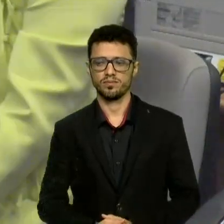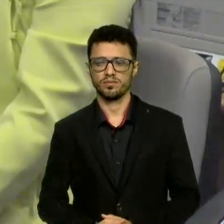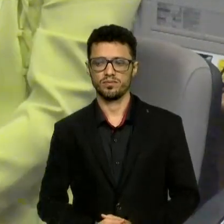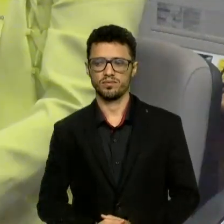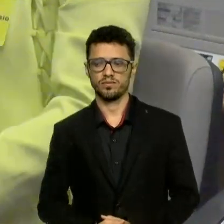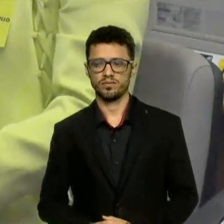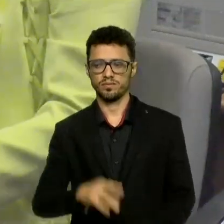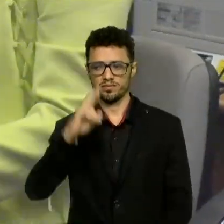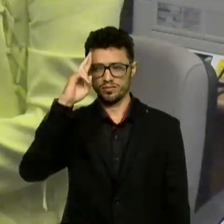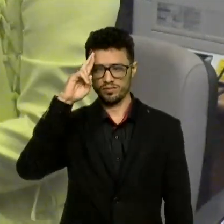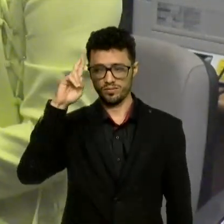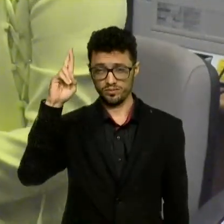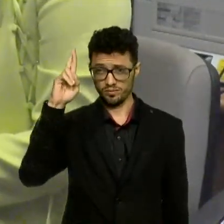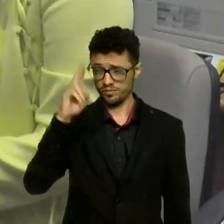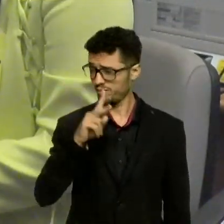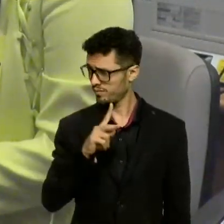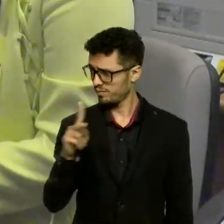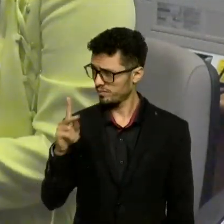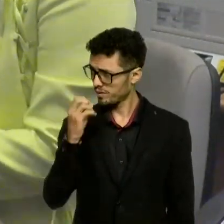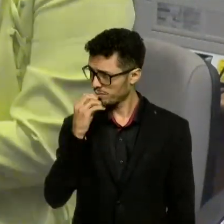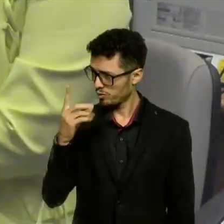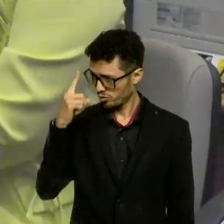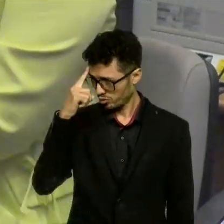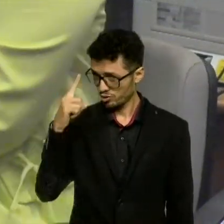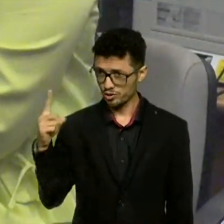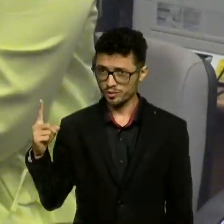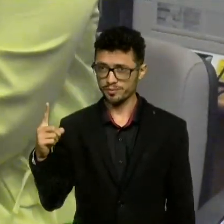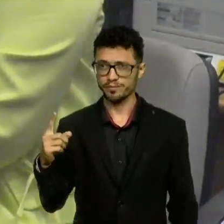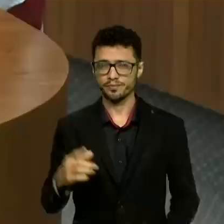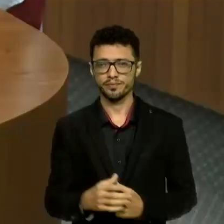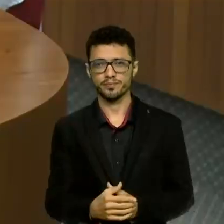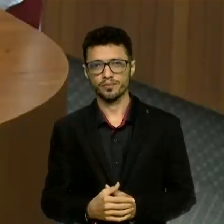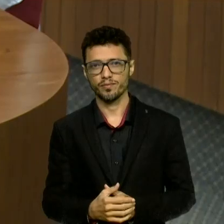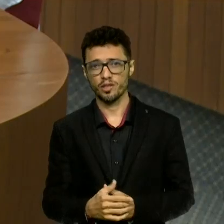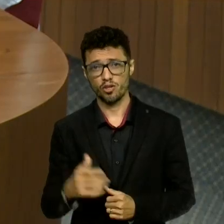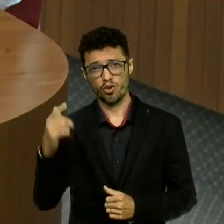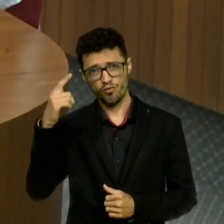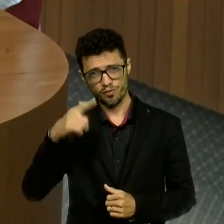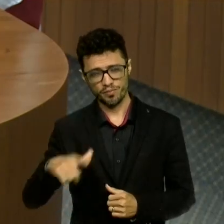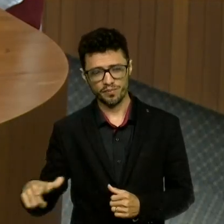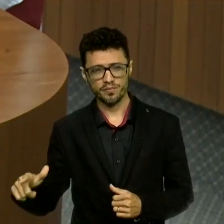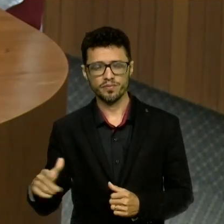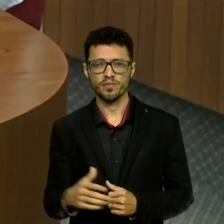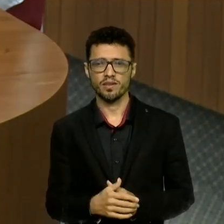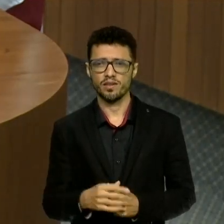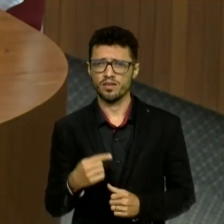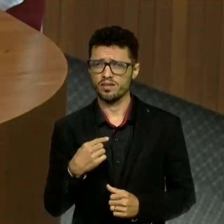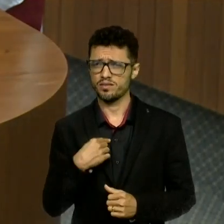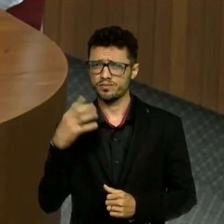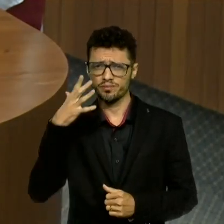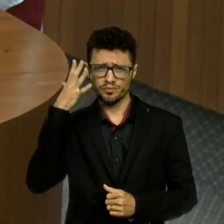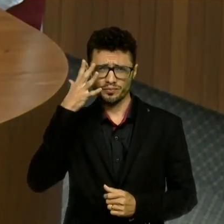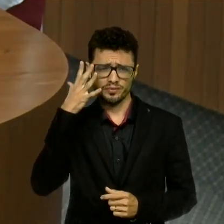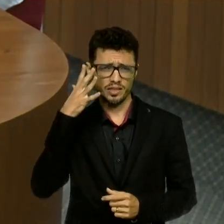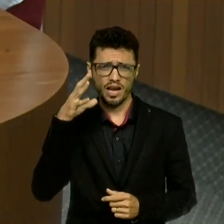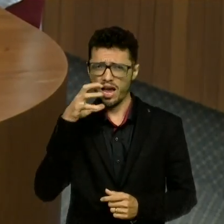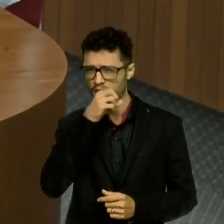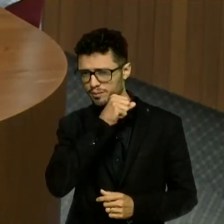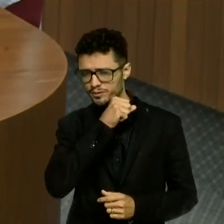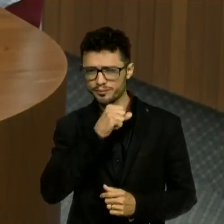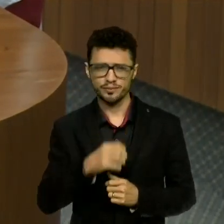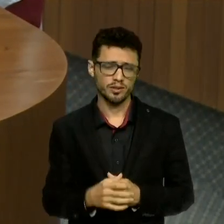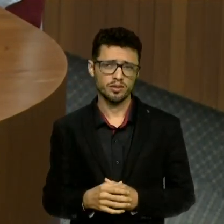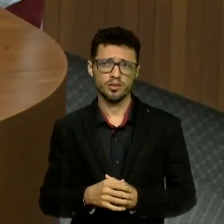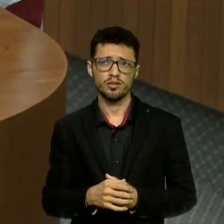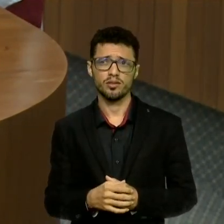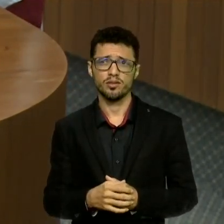Senhor presidente, bom dia mais uma vez. E serei breve, porque de fato